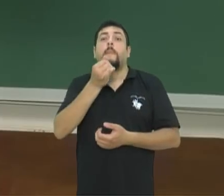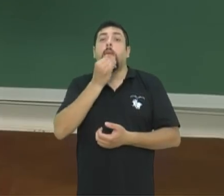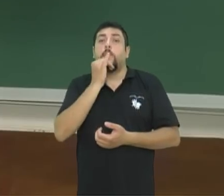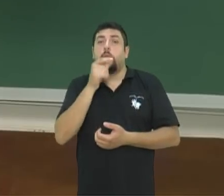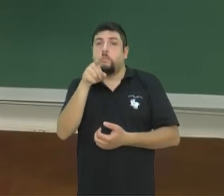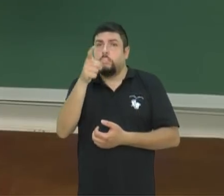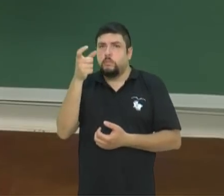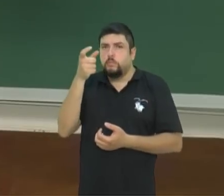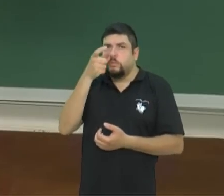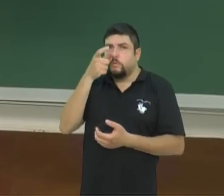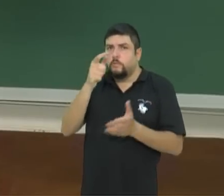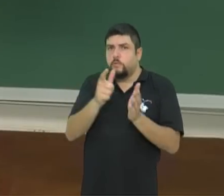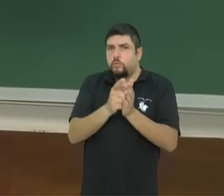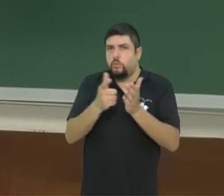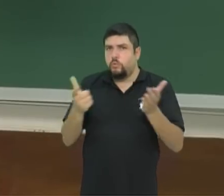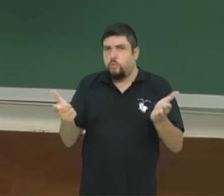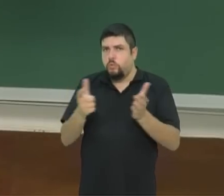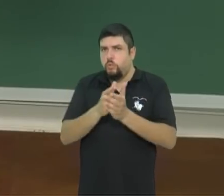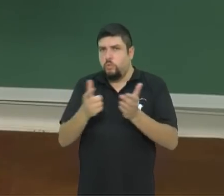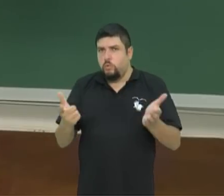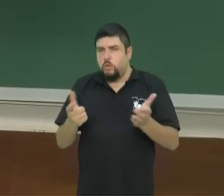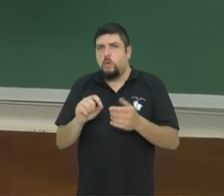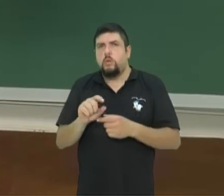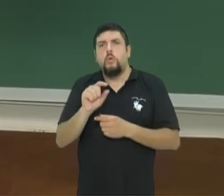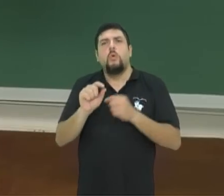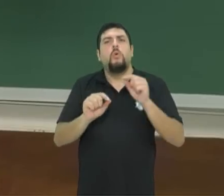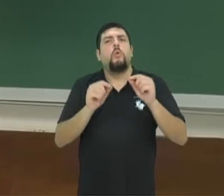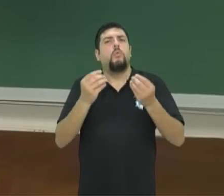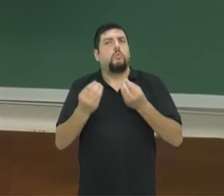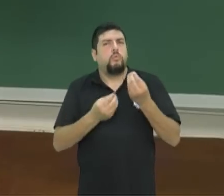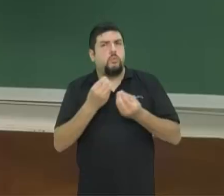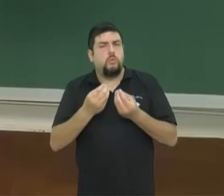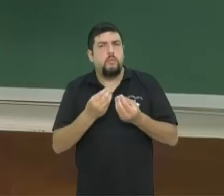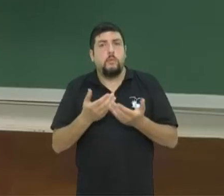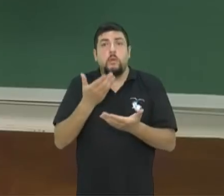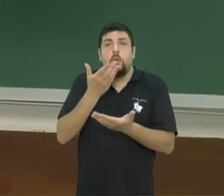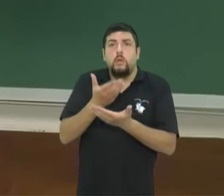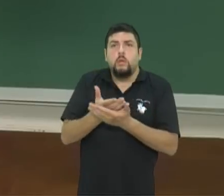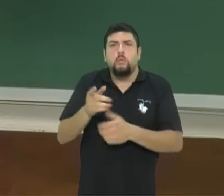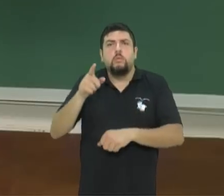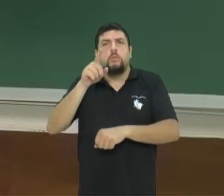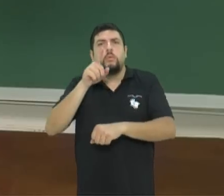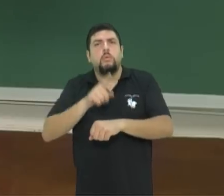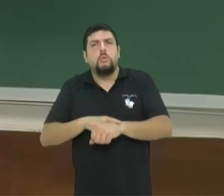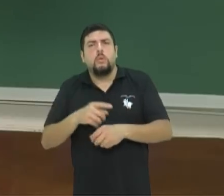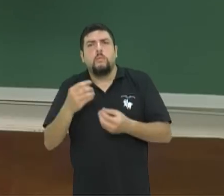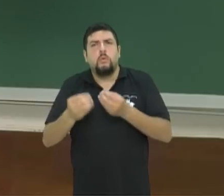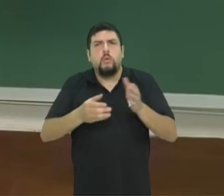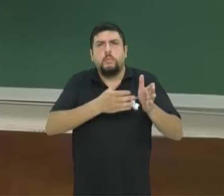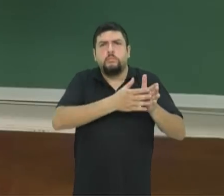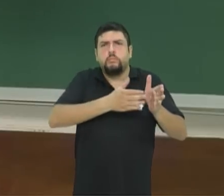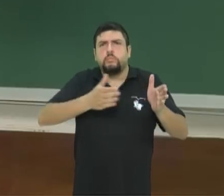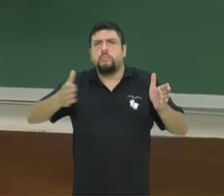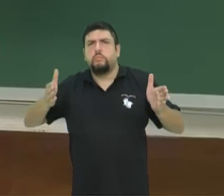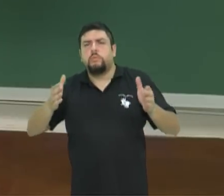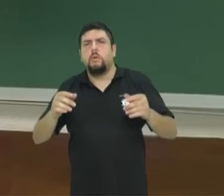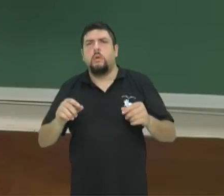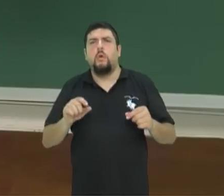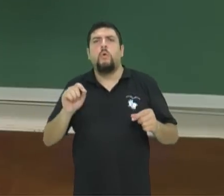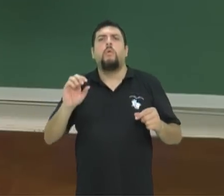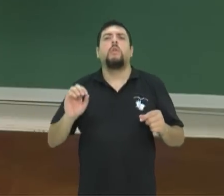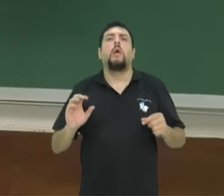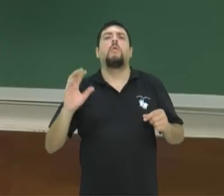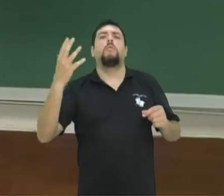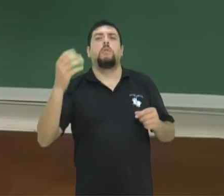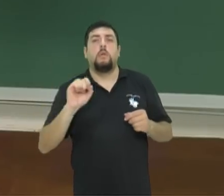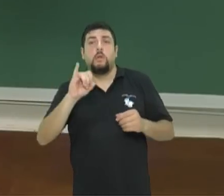uma repórter que ela estuda especificamente essa questão do tempo, né? A dimensão temporal, o que vai acontecer, se vai